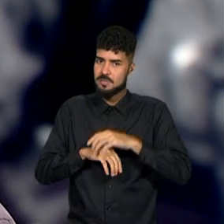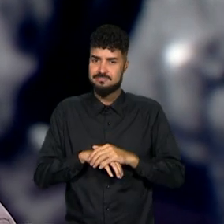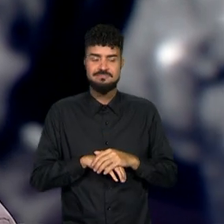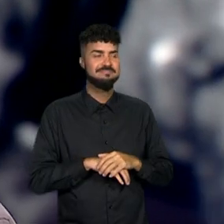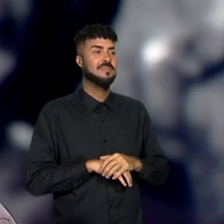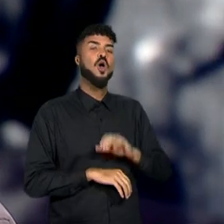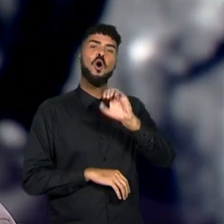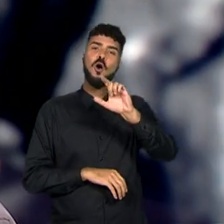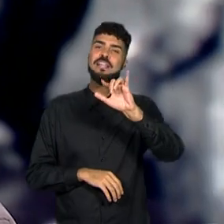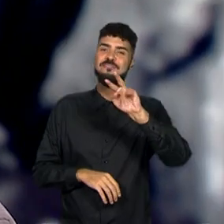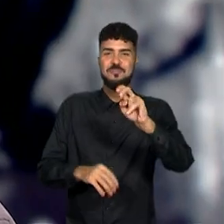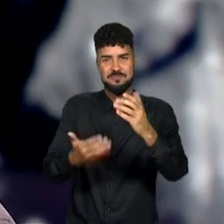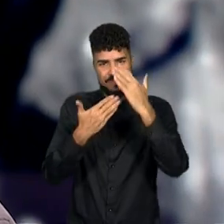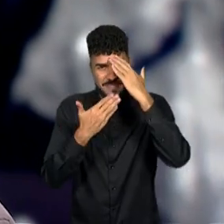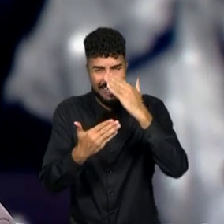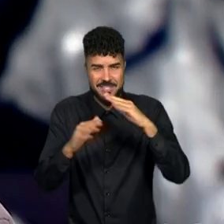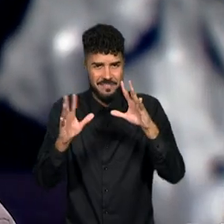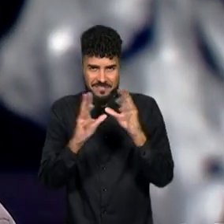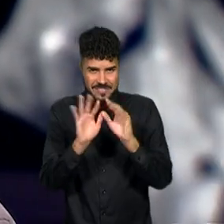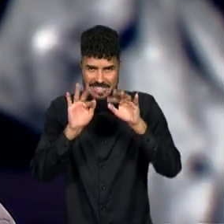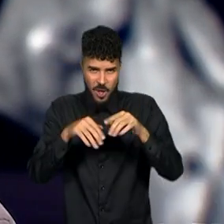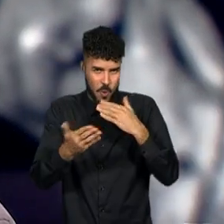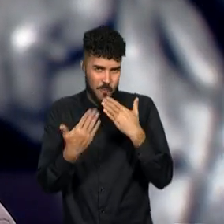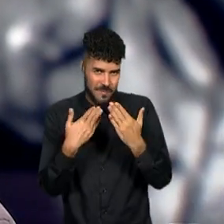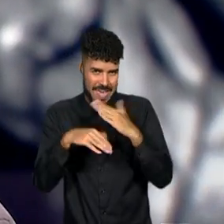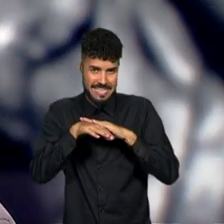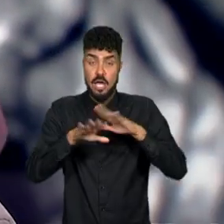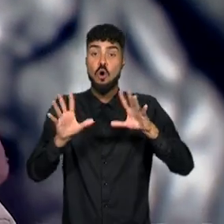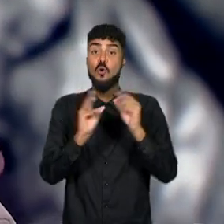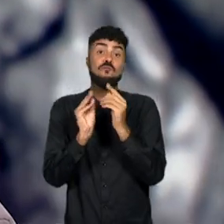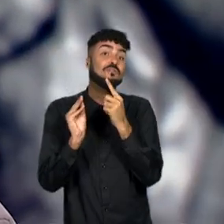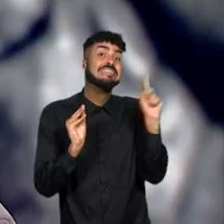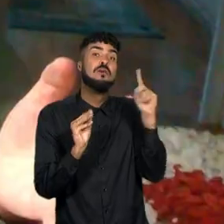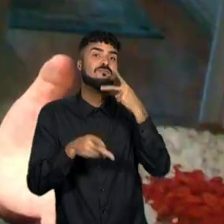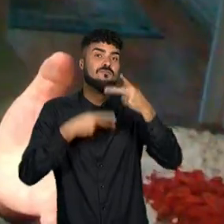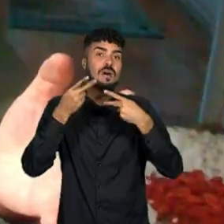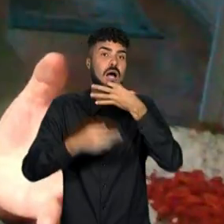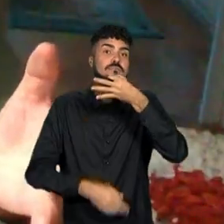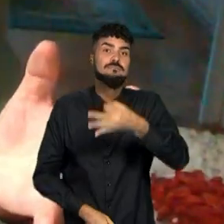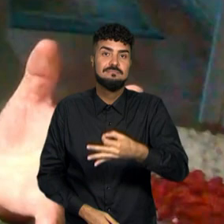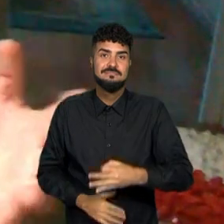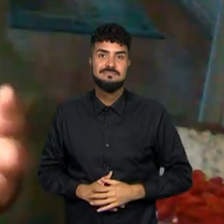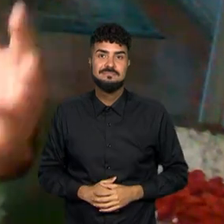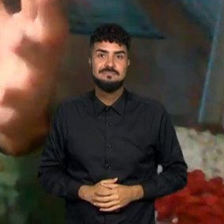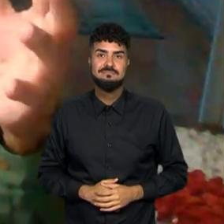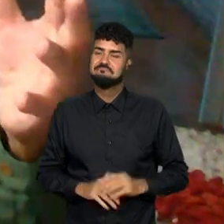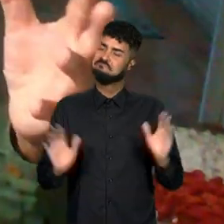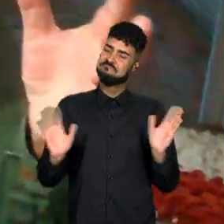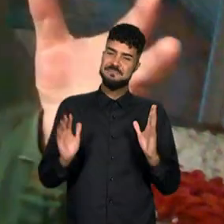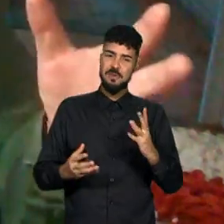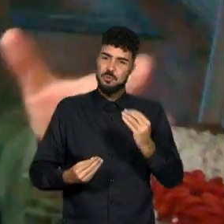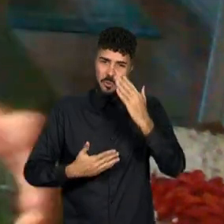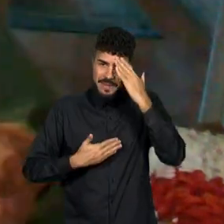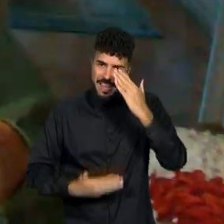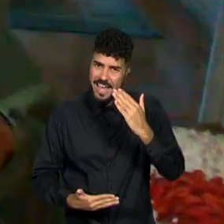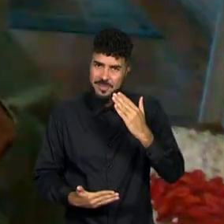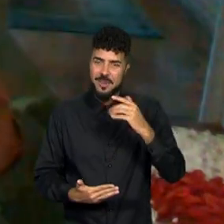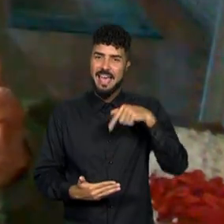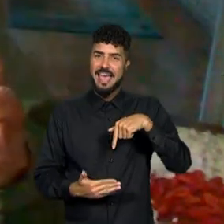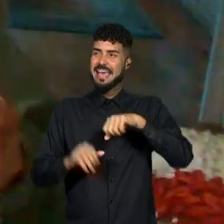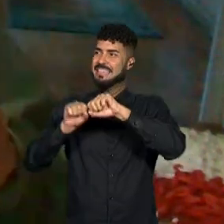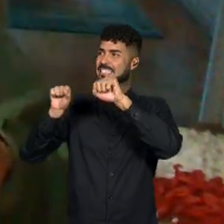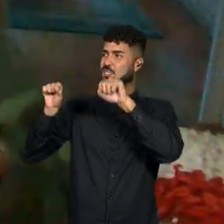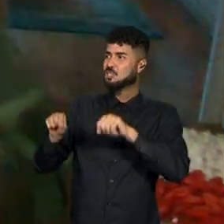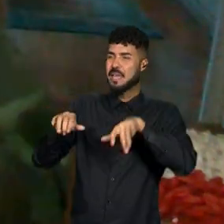ao final da nossa conversa. Você gostaria de fazer alguma consideração? Ah, muito obrigado. Penso que esses temas que